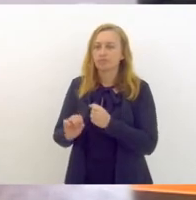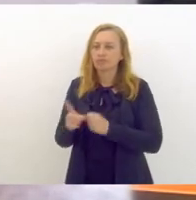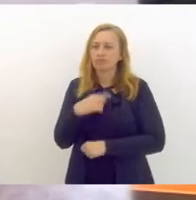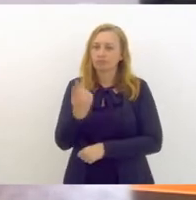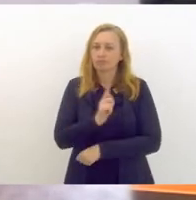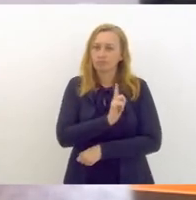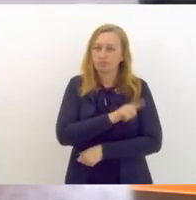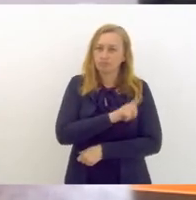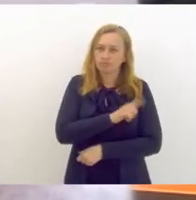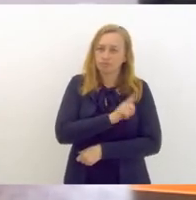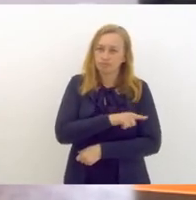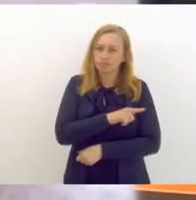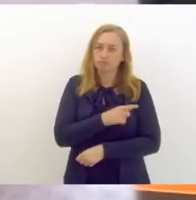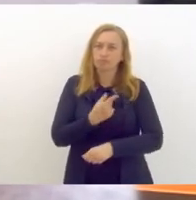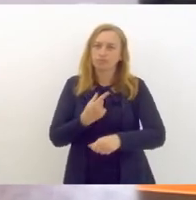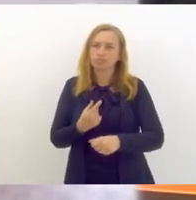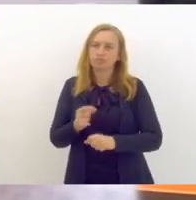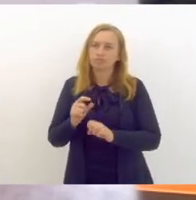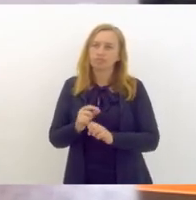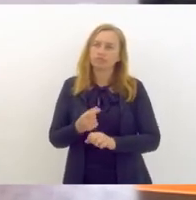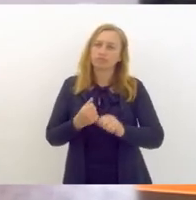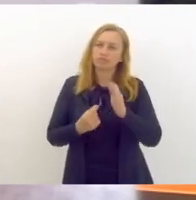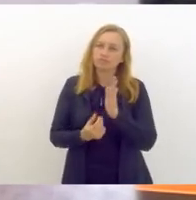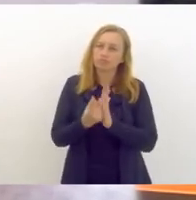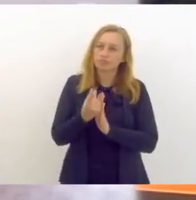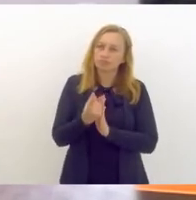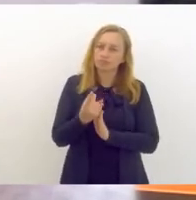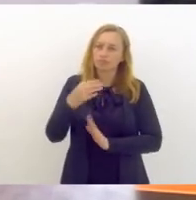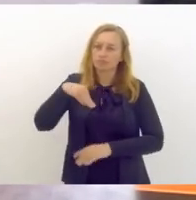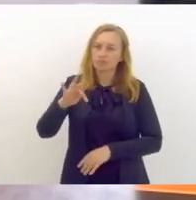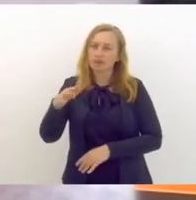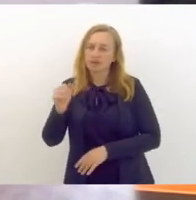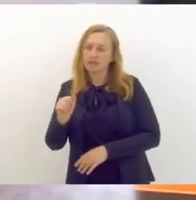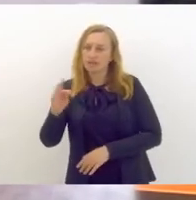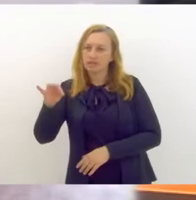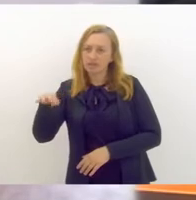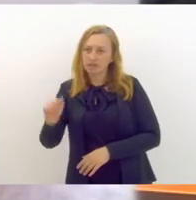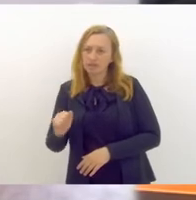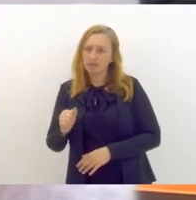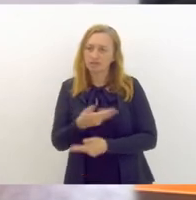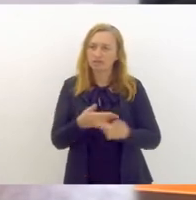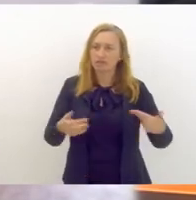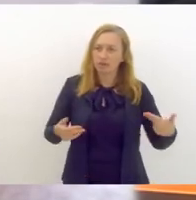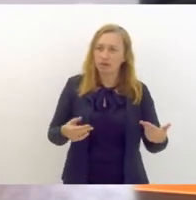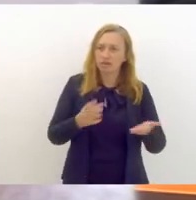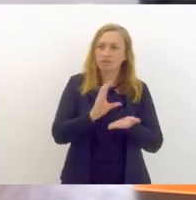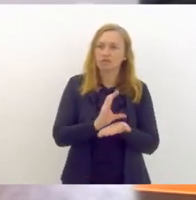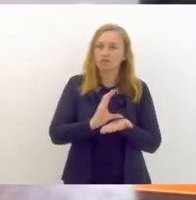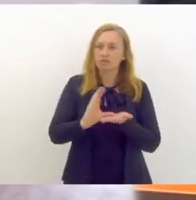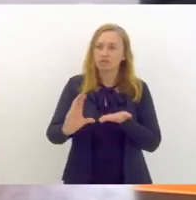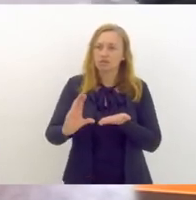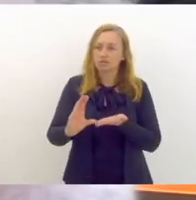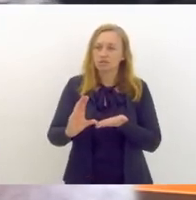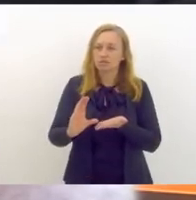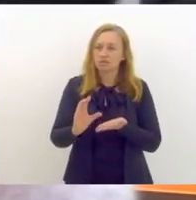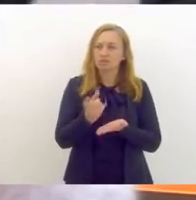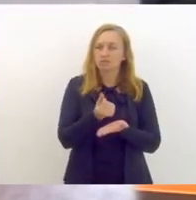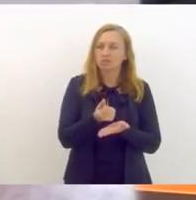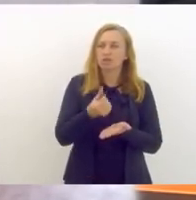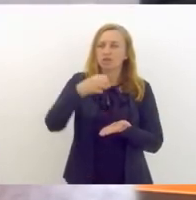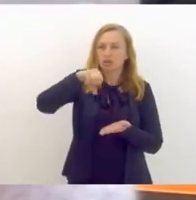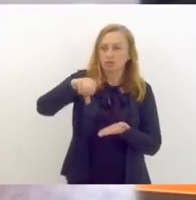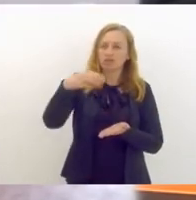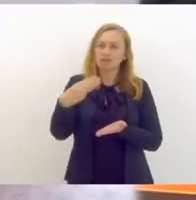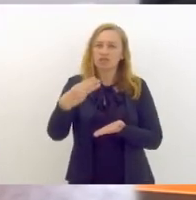gestor operacional e financeiro do Fundo da Mata Atlântica. Então, já tem um aporte de recursos para todas as unidades, R$ 93 mil,